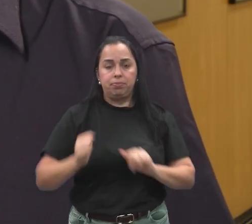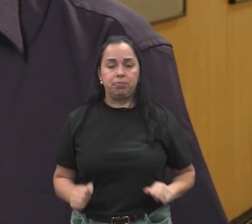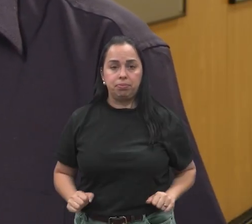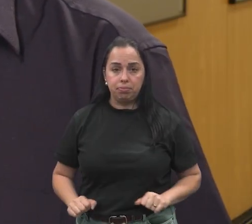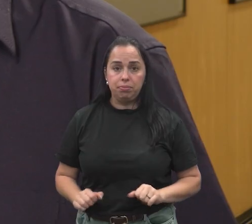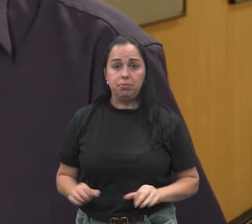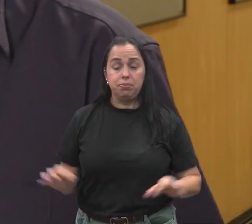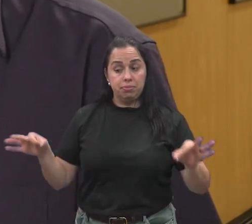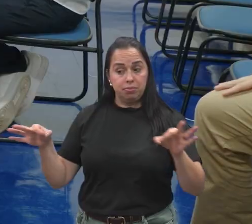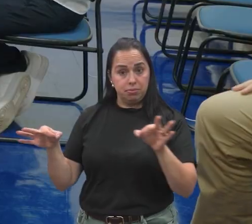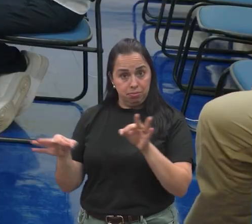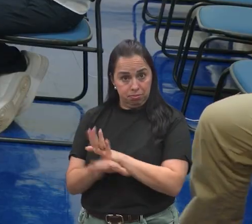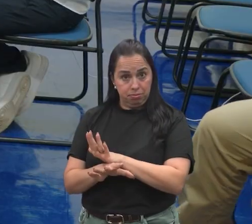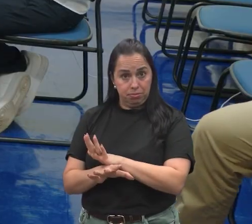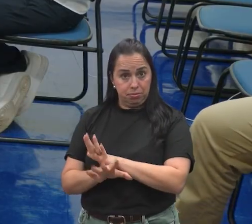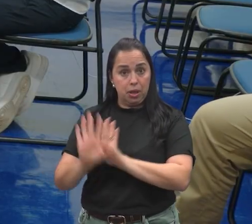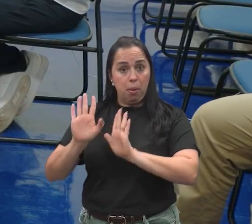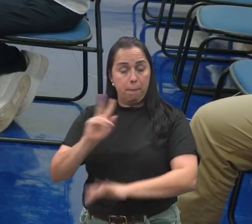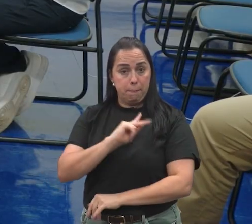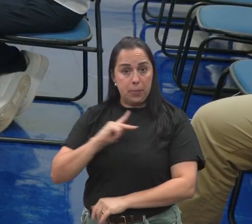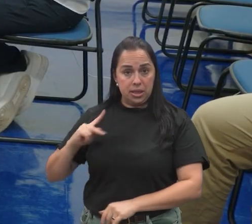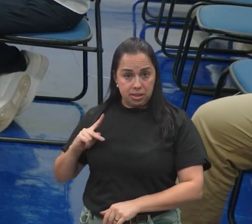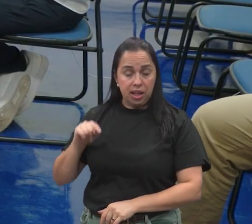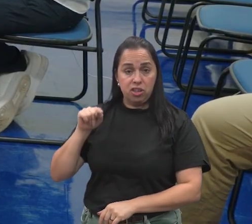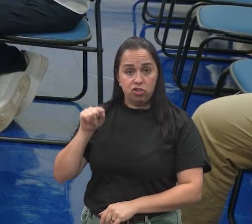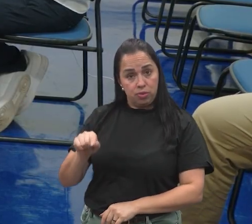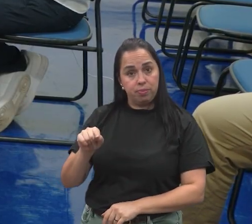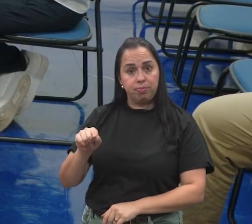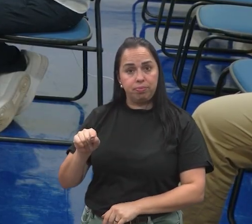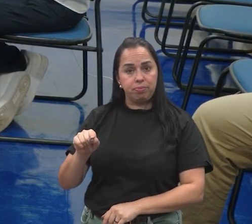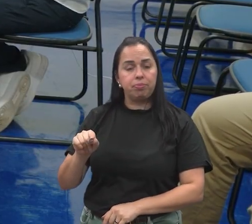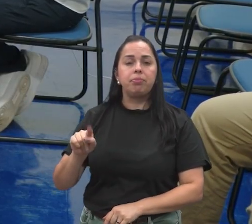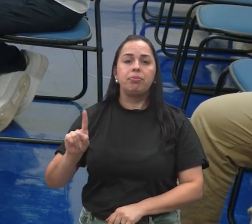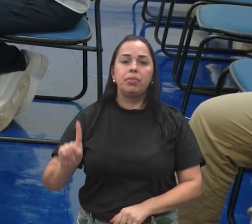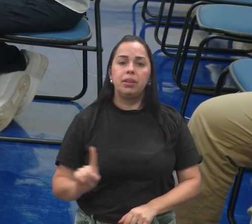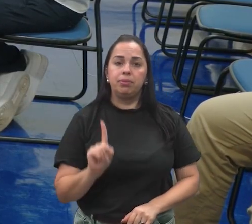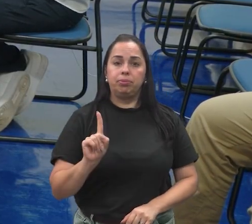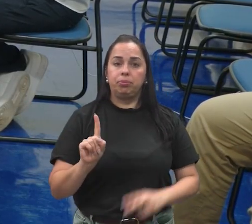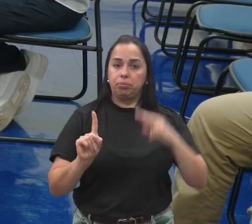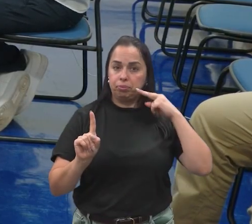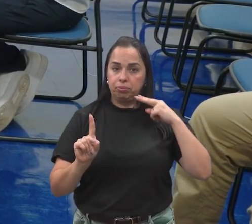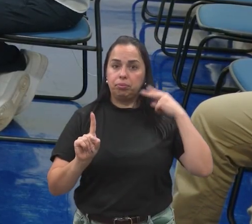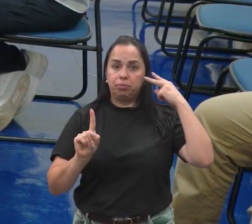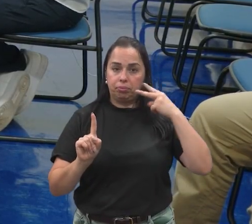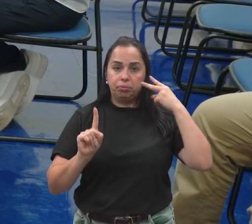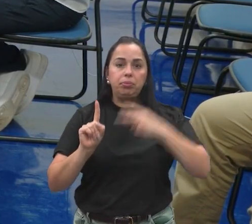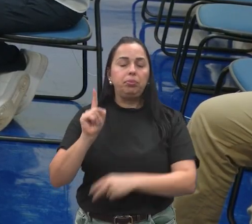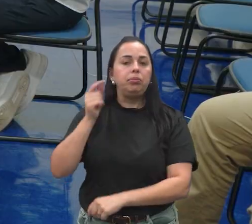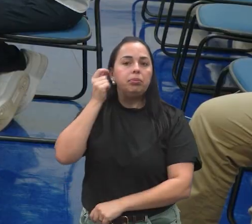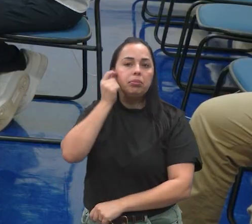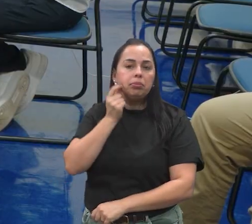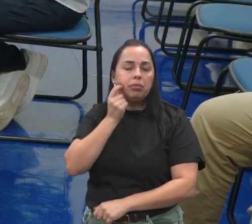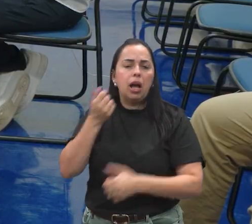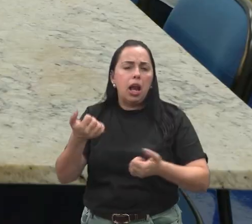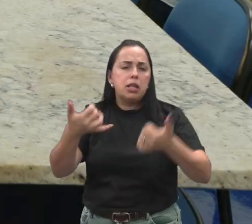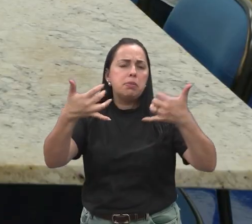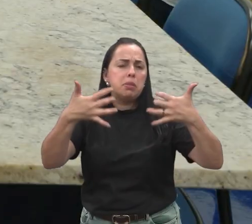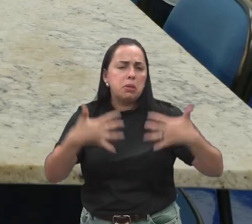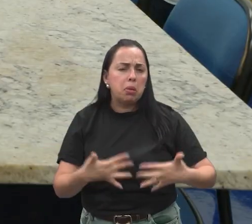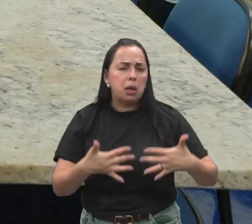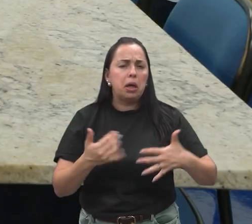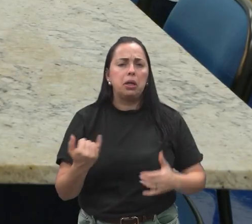nosso parecer aqui em conjunto. Após o encontro, o presidente da Comissão de Economia, Finanças e Orçamento, o vereador Gilson